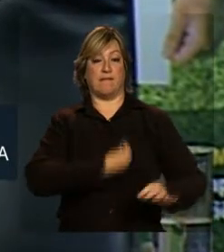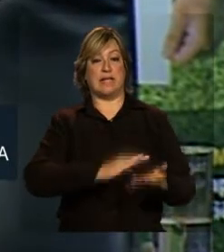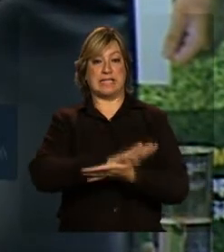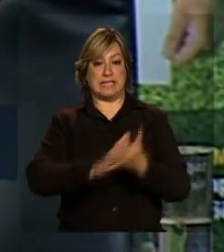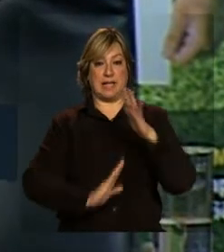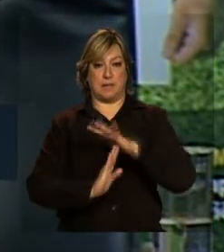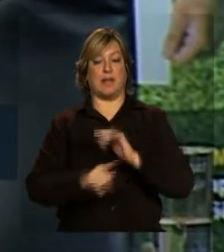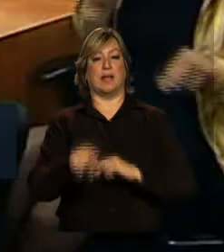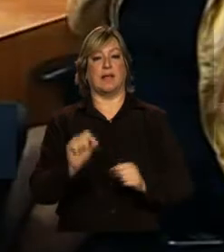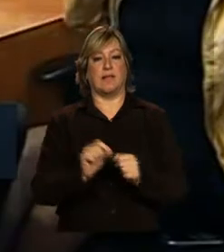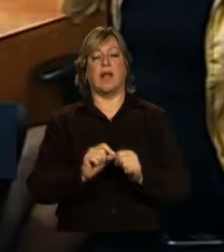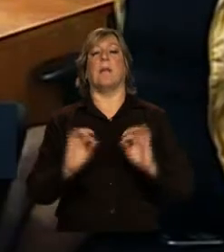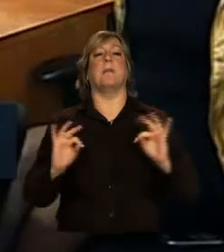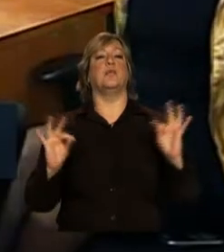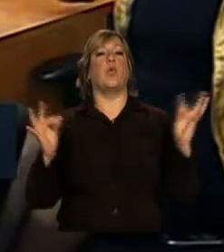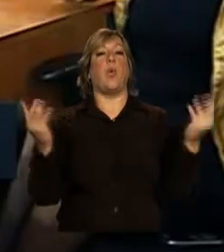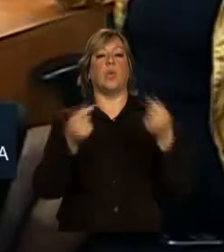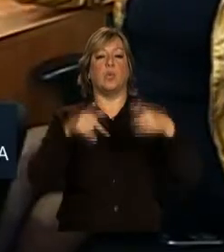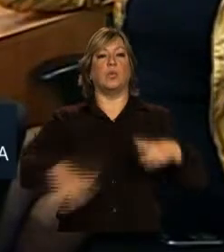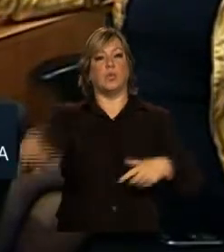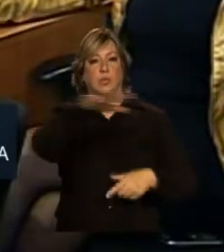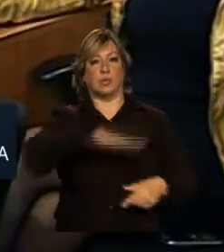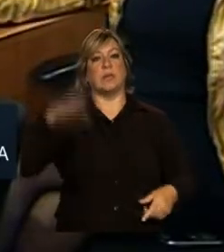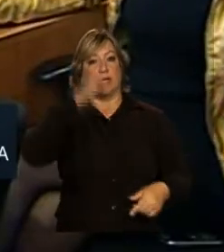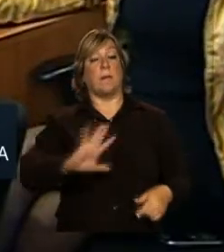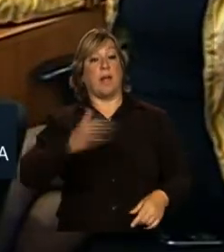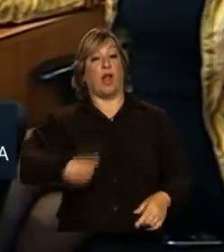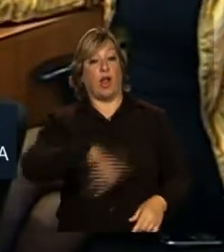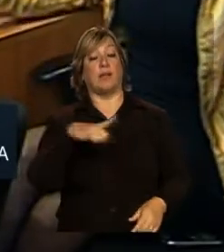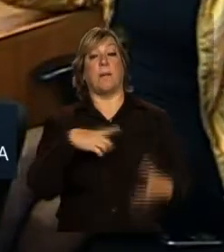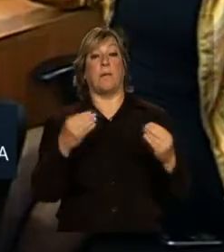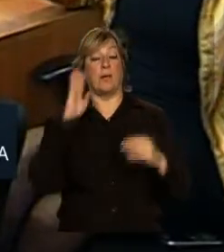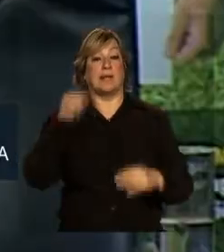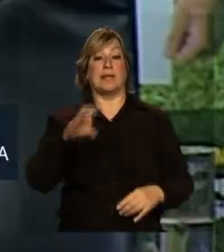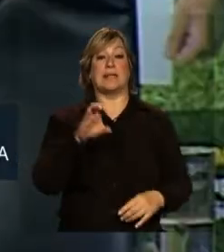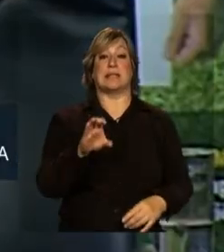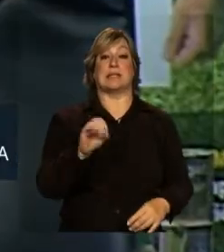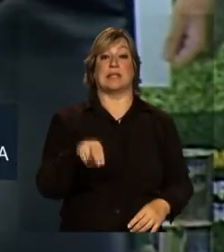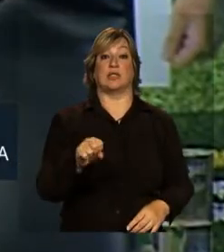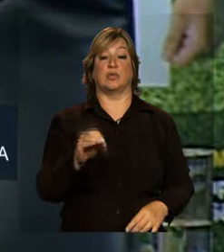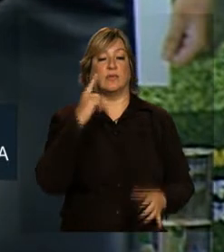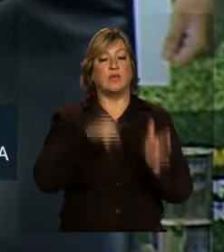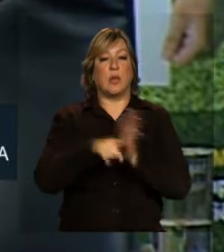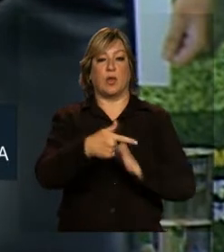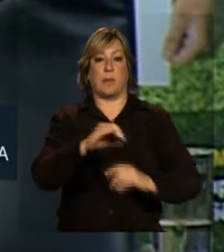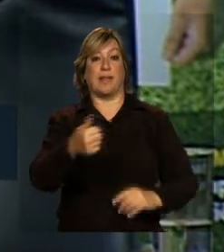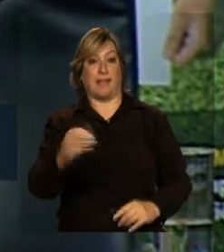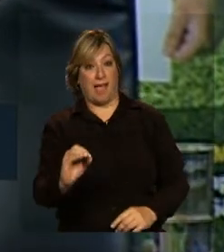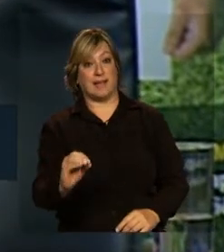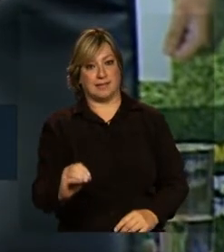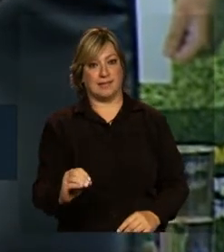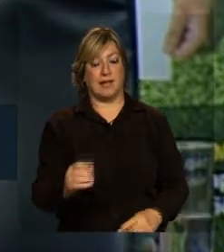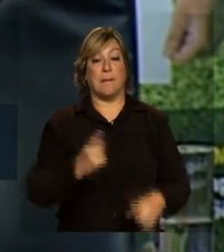desenhado para atender todo o território nacional, mas nós estamos muito baseados também no censo 2010. Então,